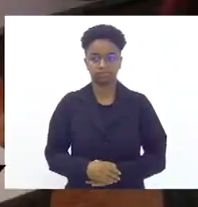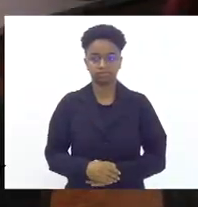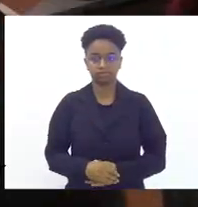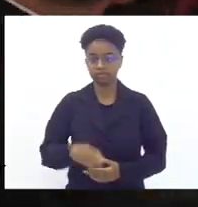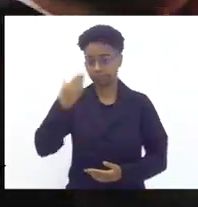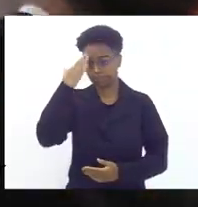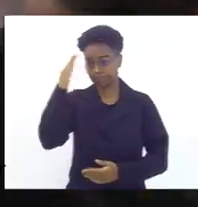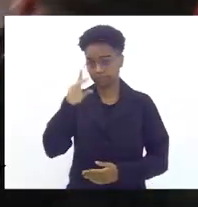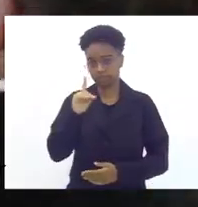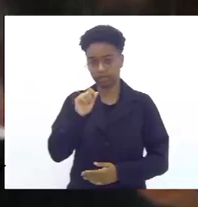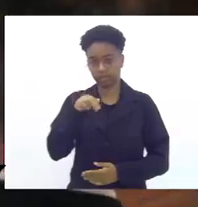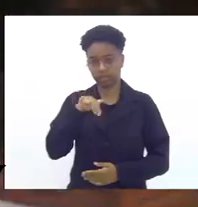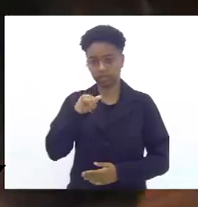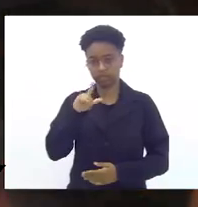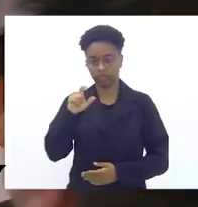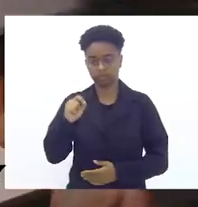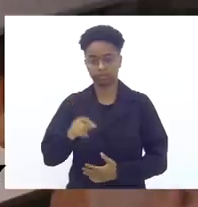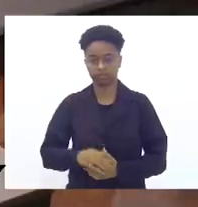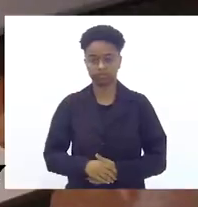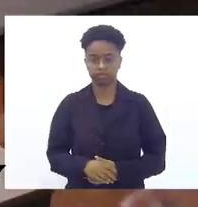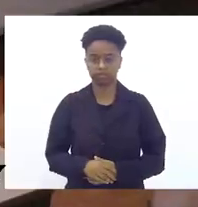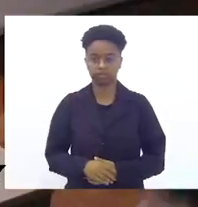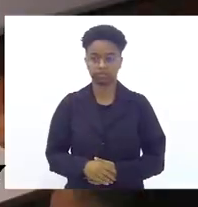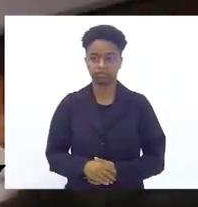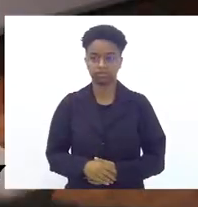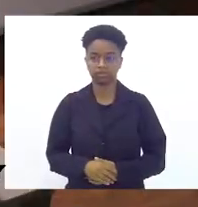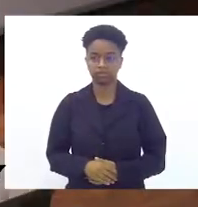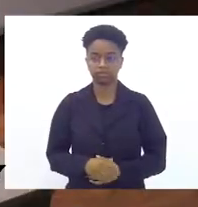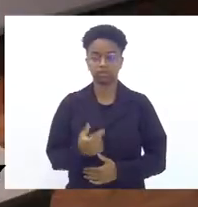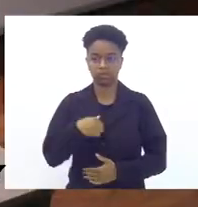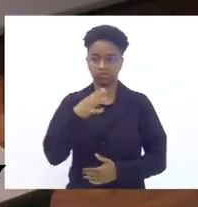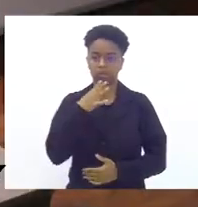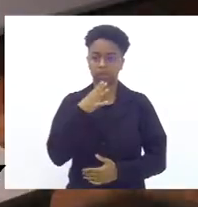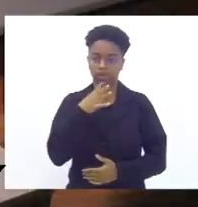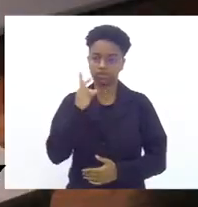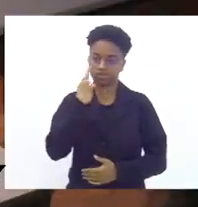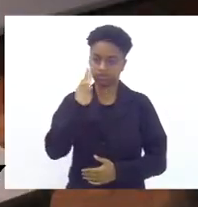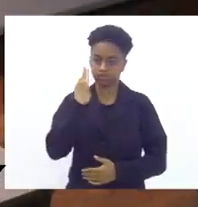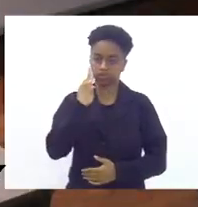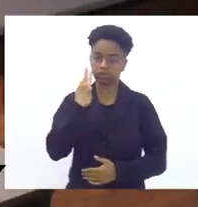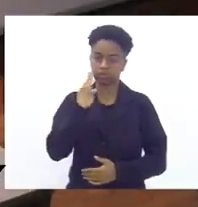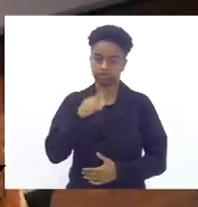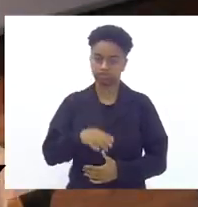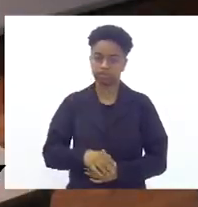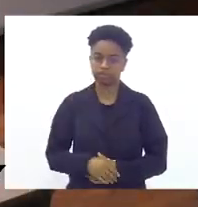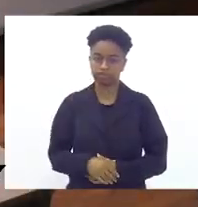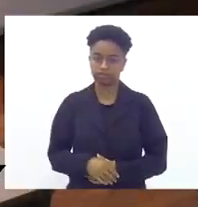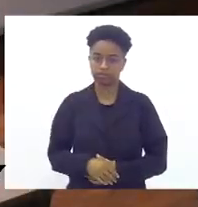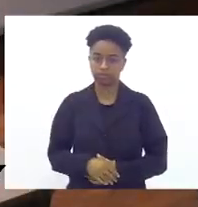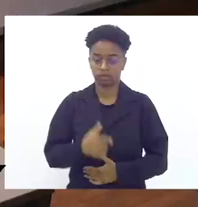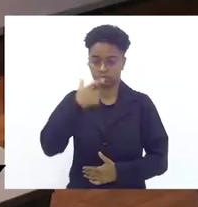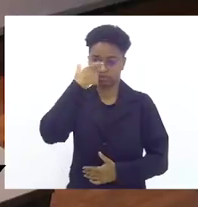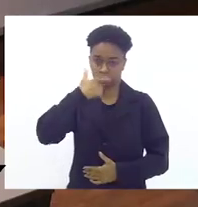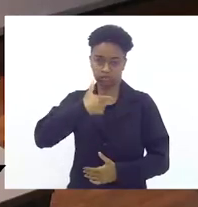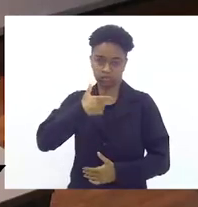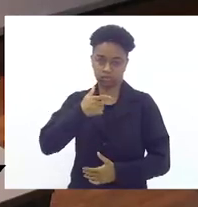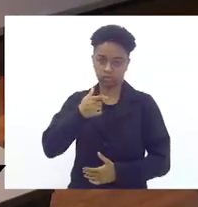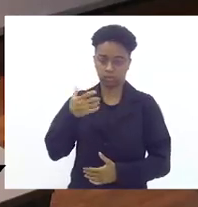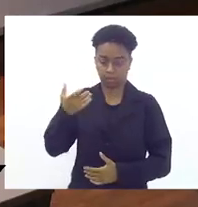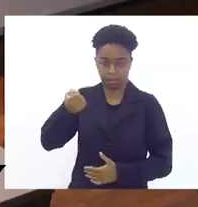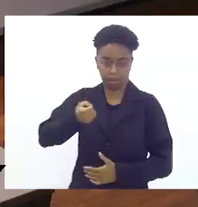Obrigado Danilo eu bem conheço essa história embora seja um branquinho aqui